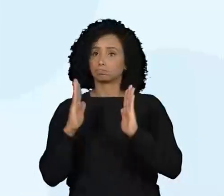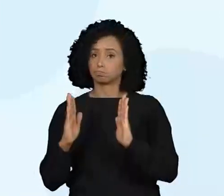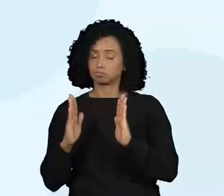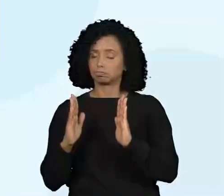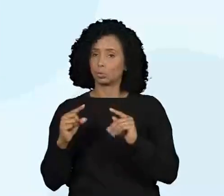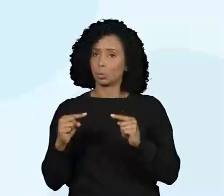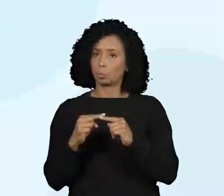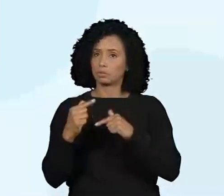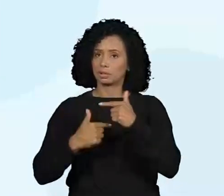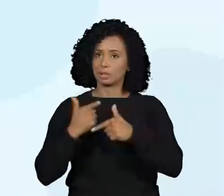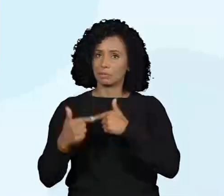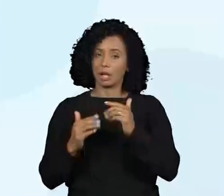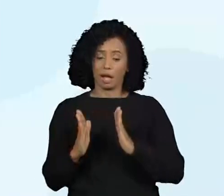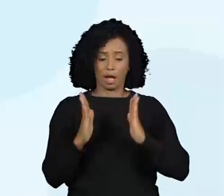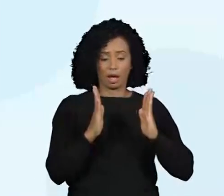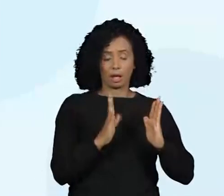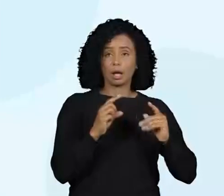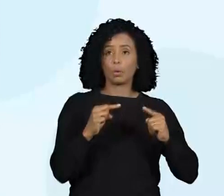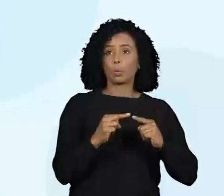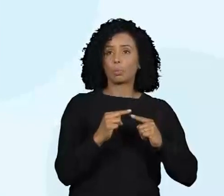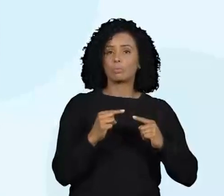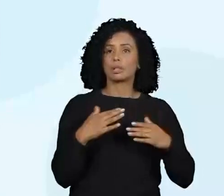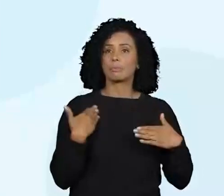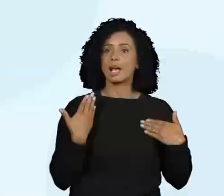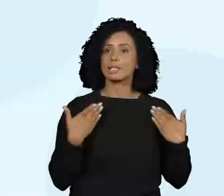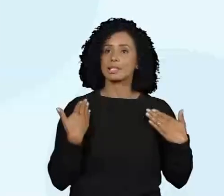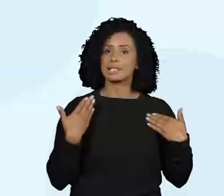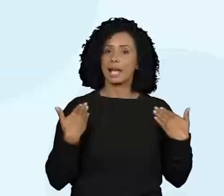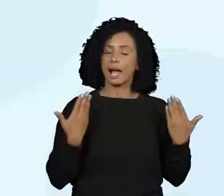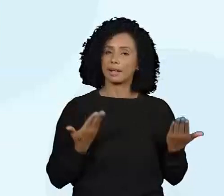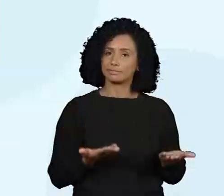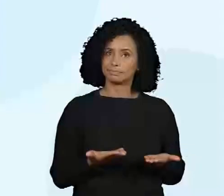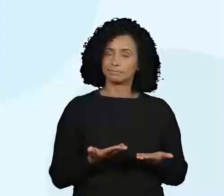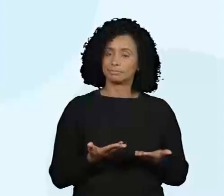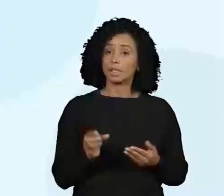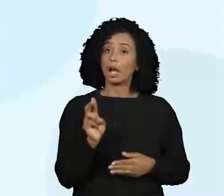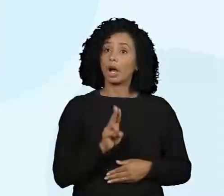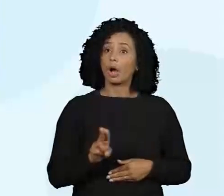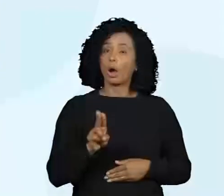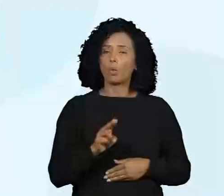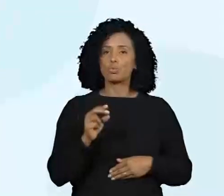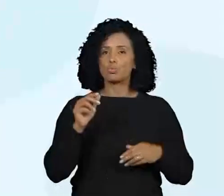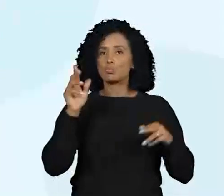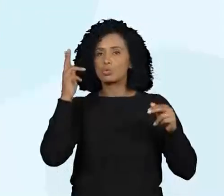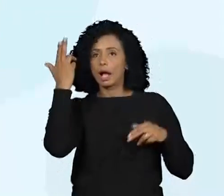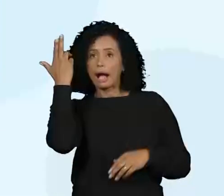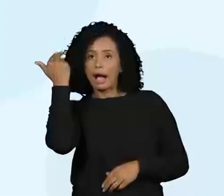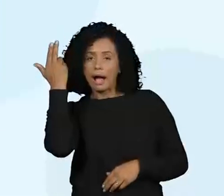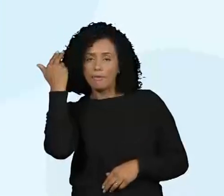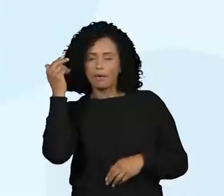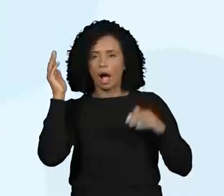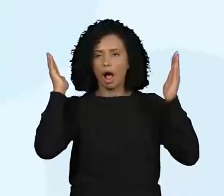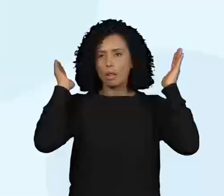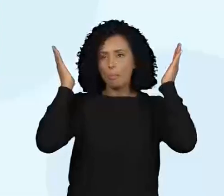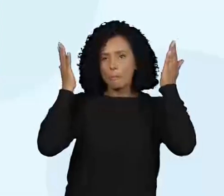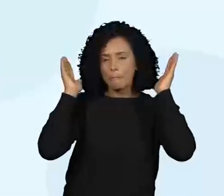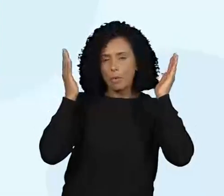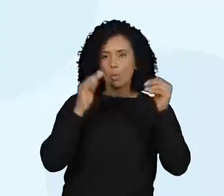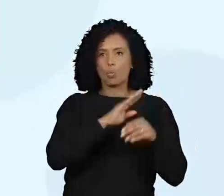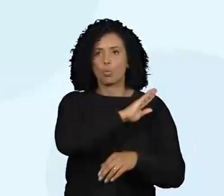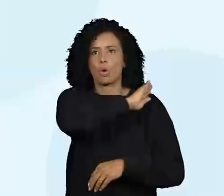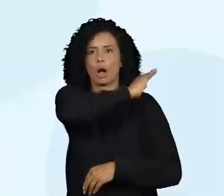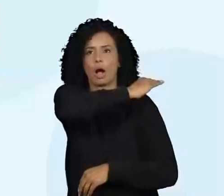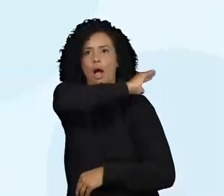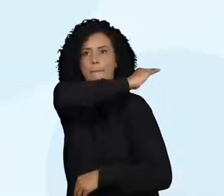puxada por um burro. E a utilização aí de animais para fazer esse transporte. Então, desde o cavalo, camelos,